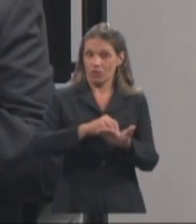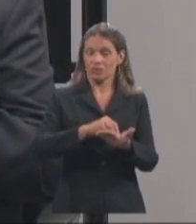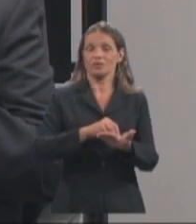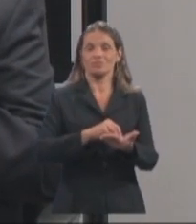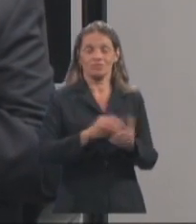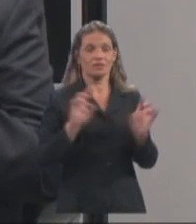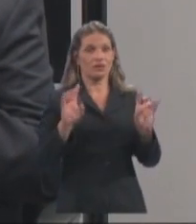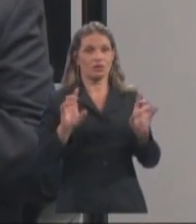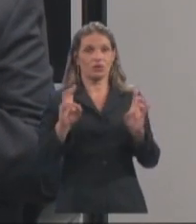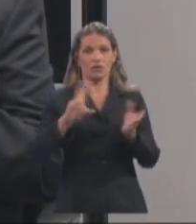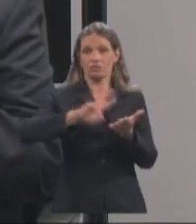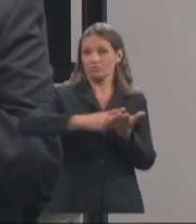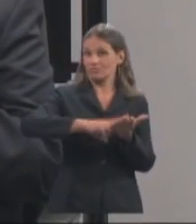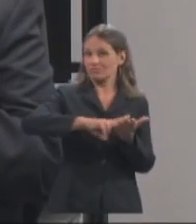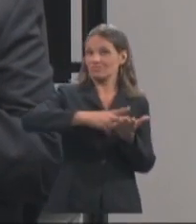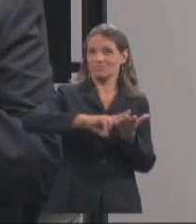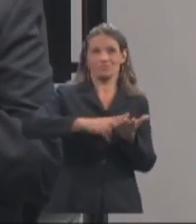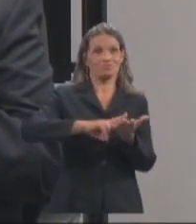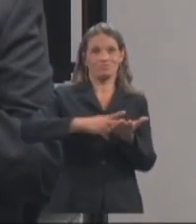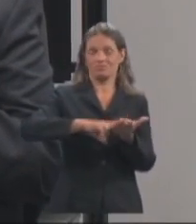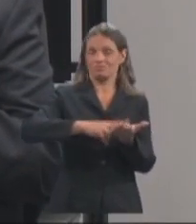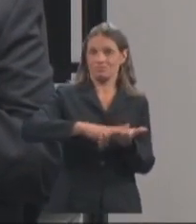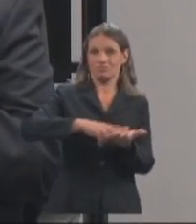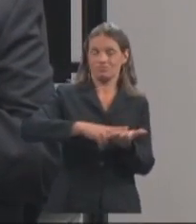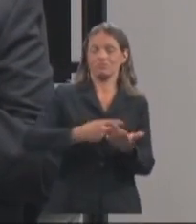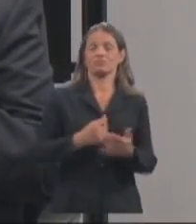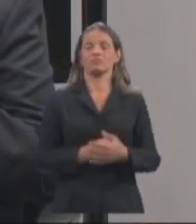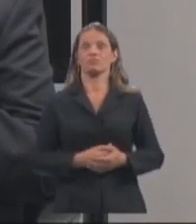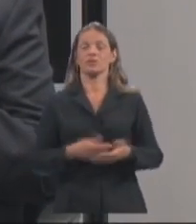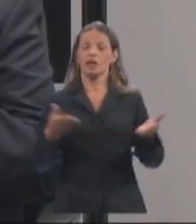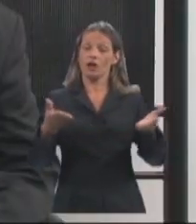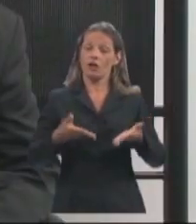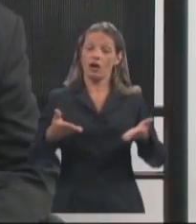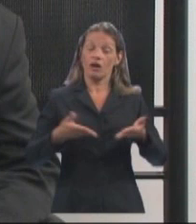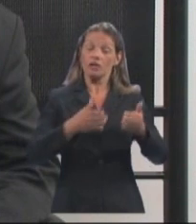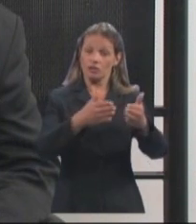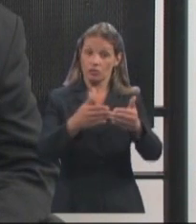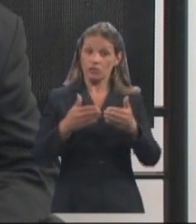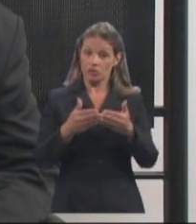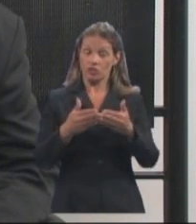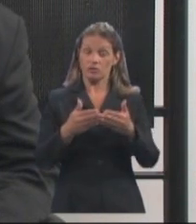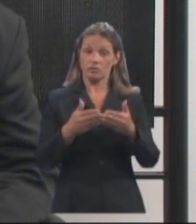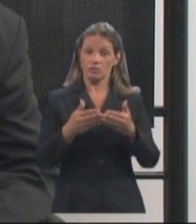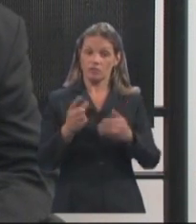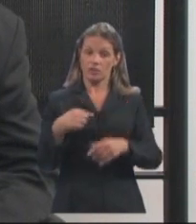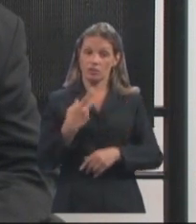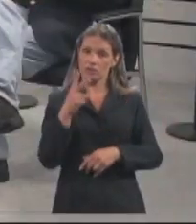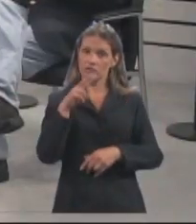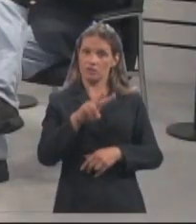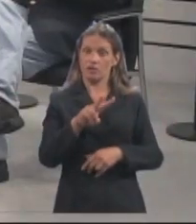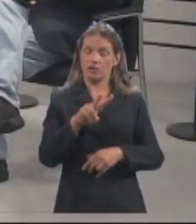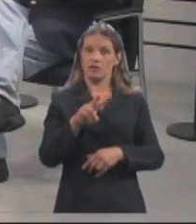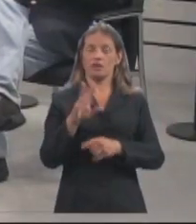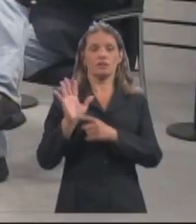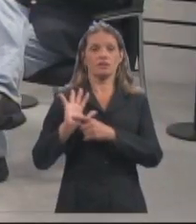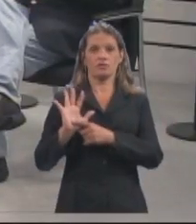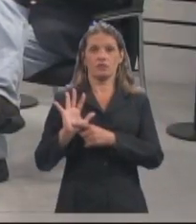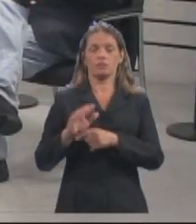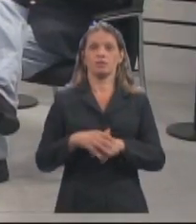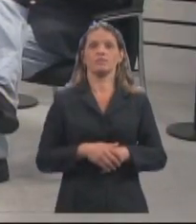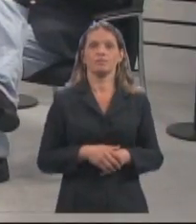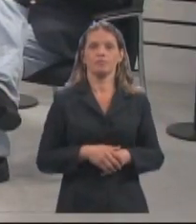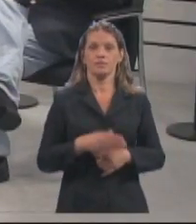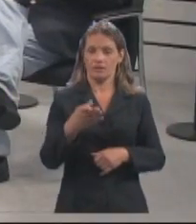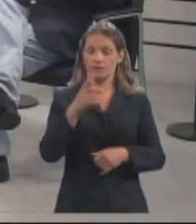tônico clônicas generalizadas bom e agora vou pedir então pra gente assistir e esse vídeo aqui esse relato do pai e a